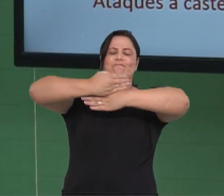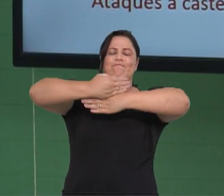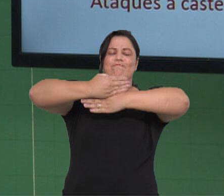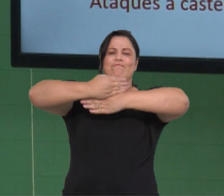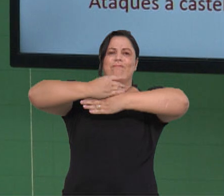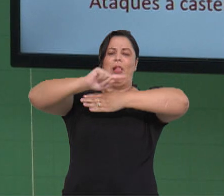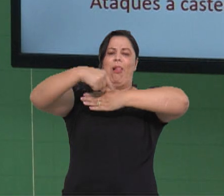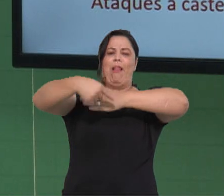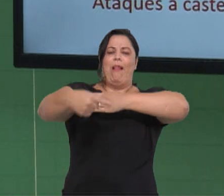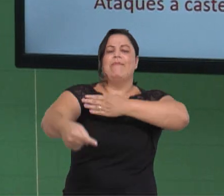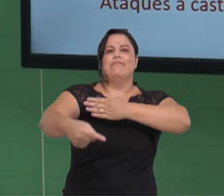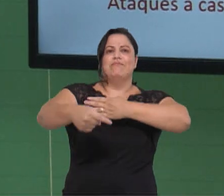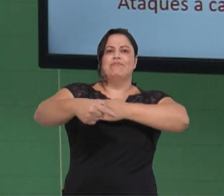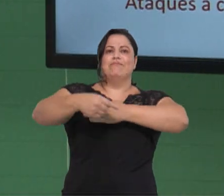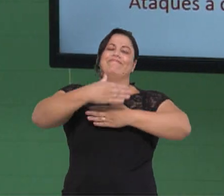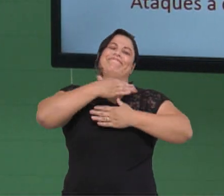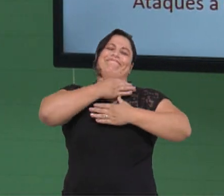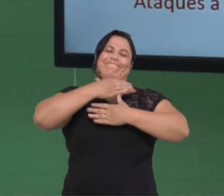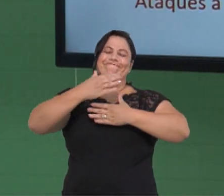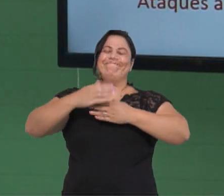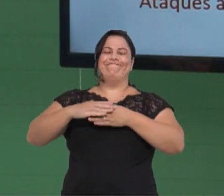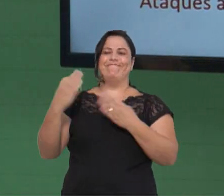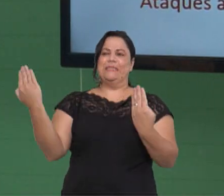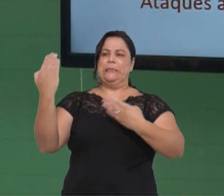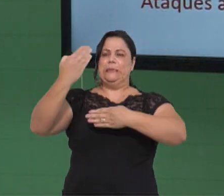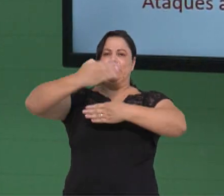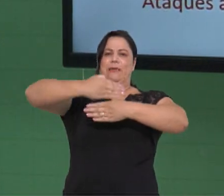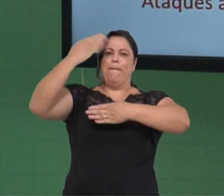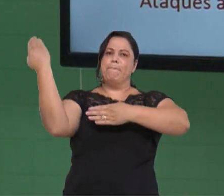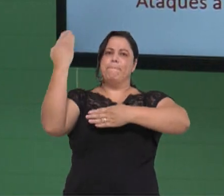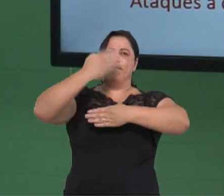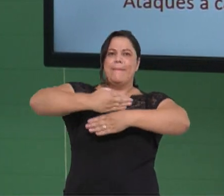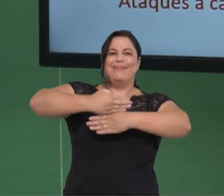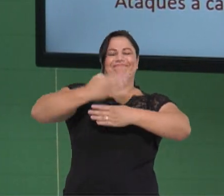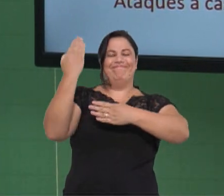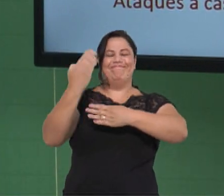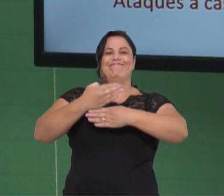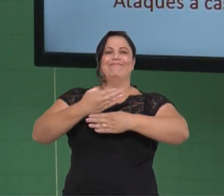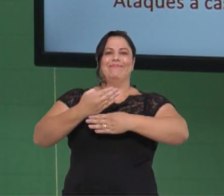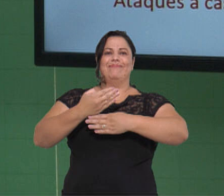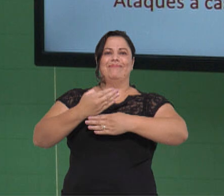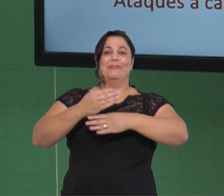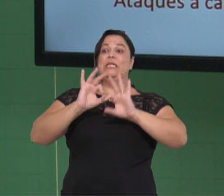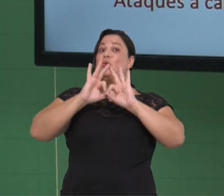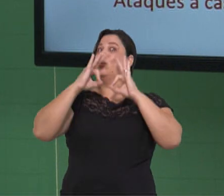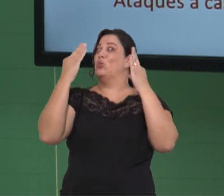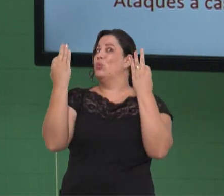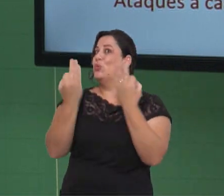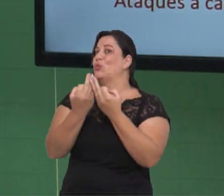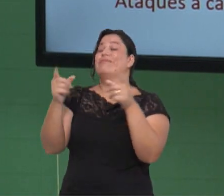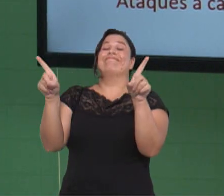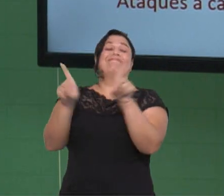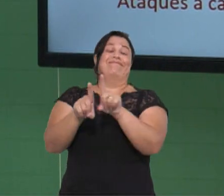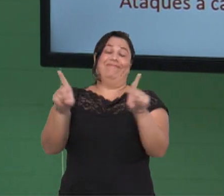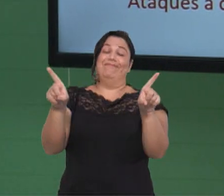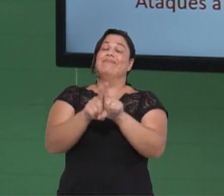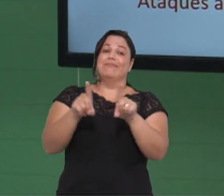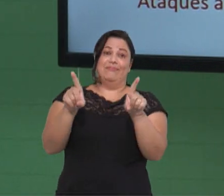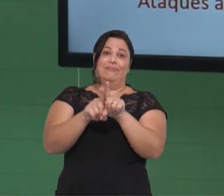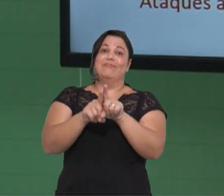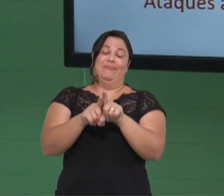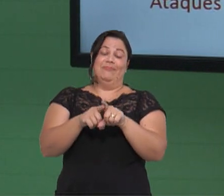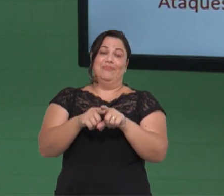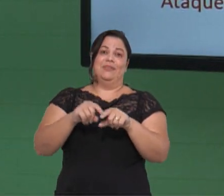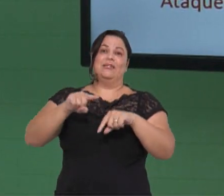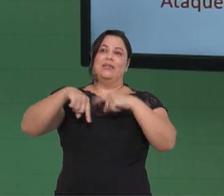para matá-lo, exclusivamente construído para matar ele e a sua família, e que depois, a sua esposa,